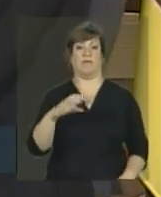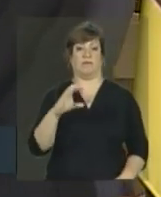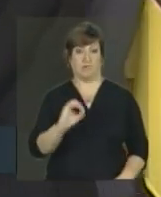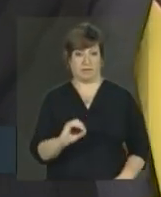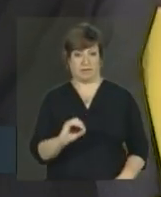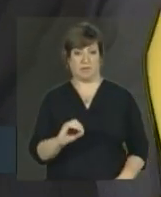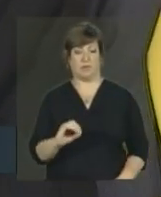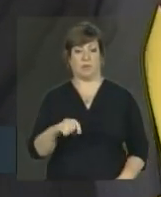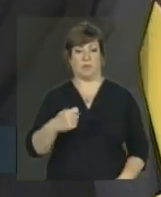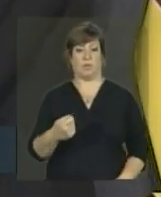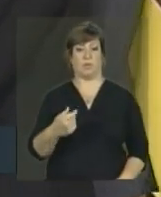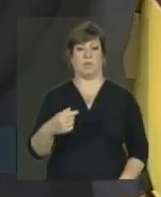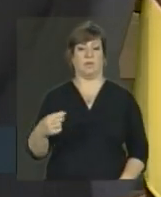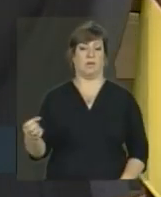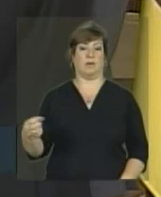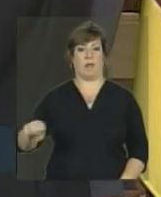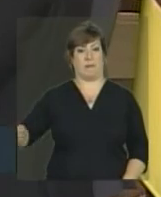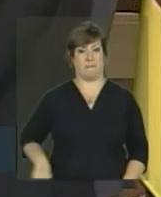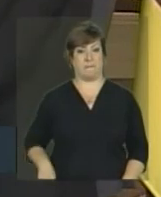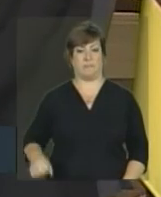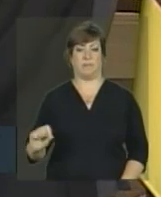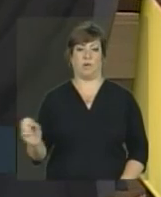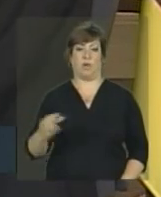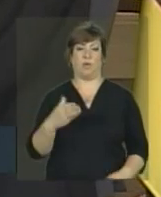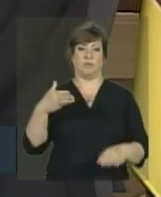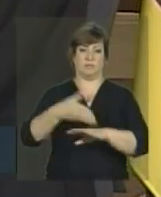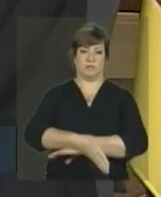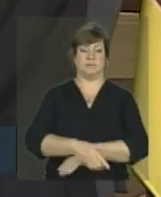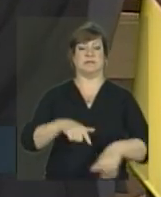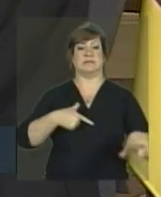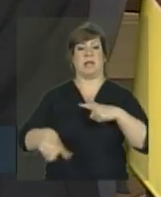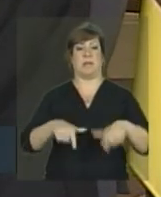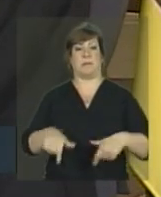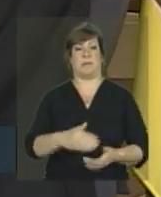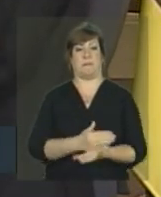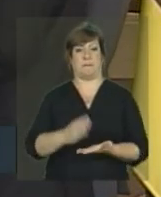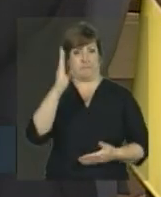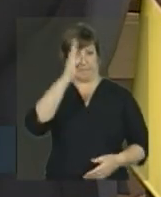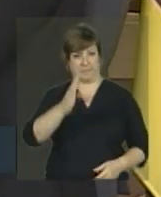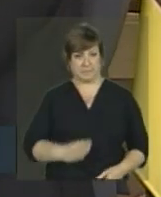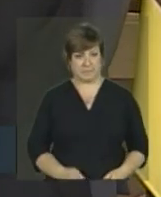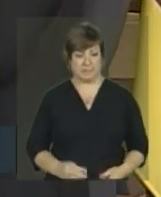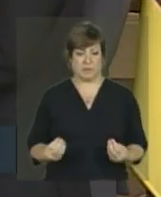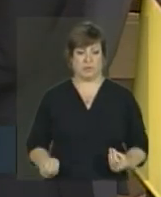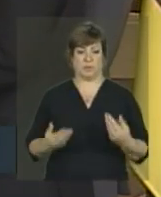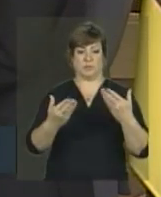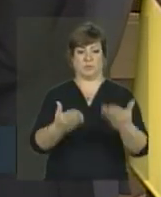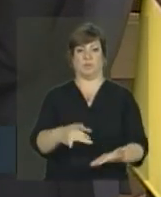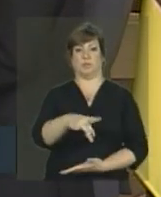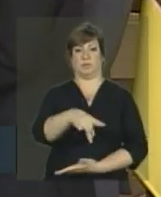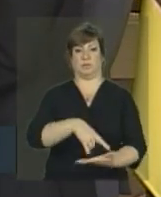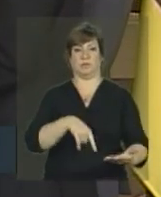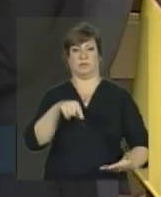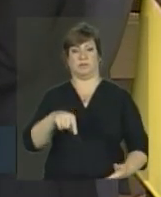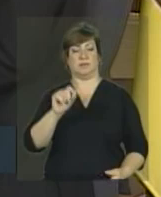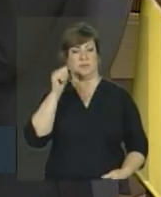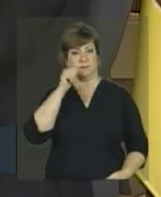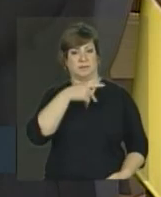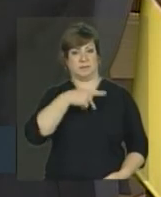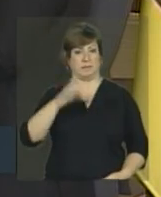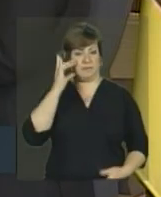20º novo embaixador residente que representa o seu país e que hoje entrega a sua credencial